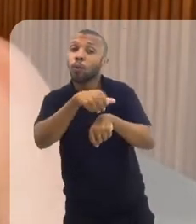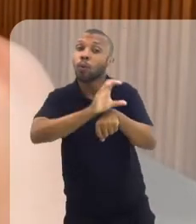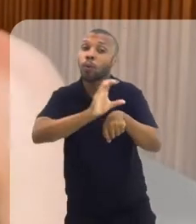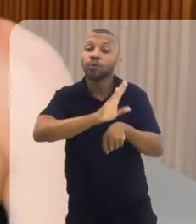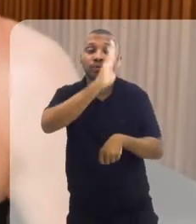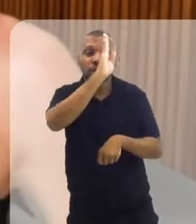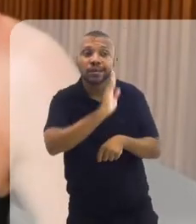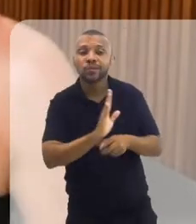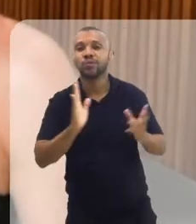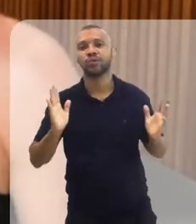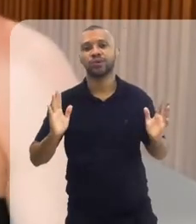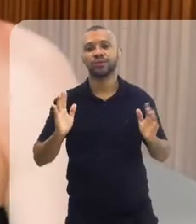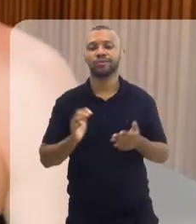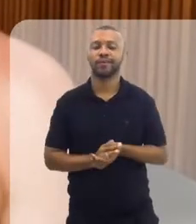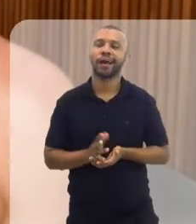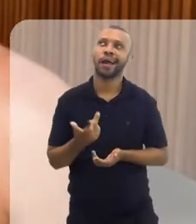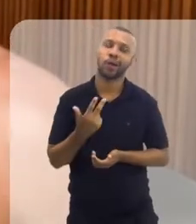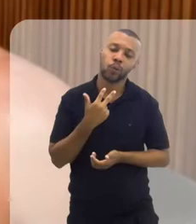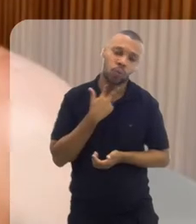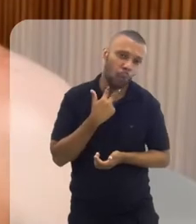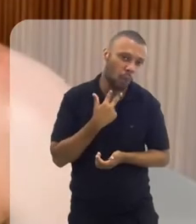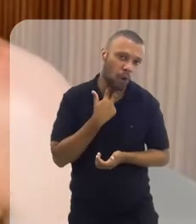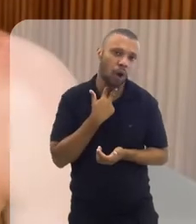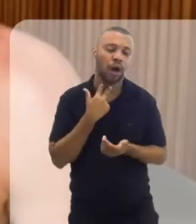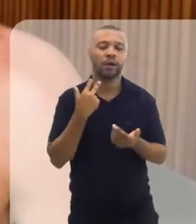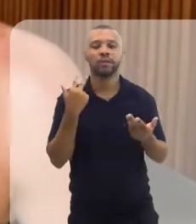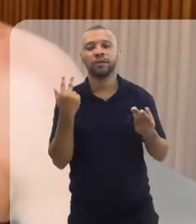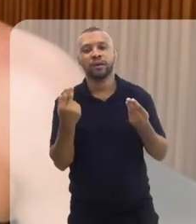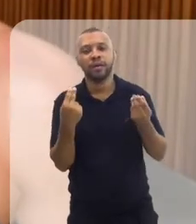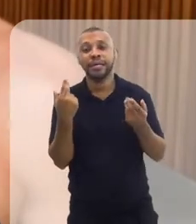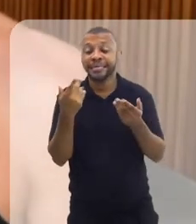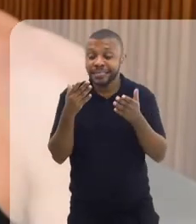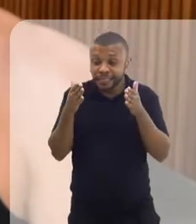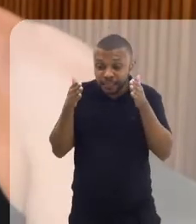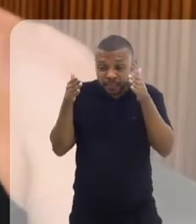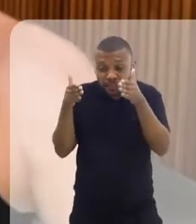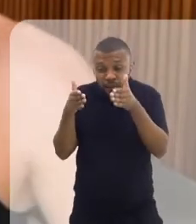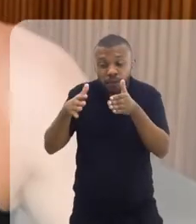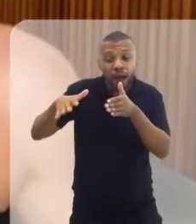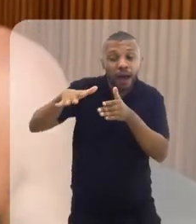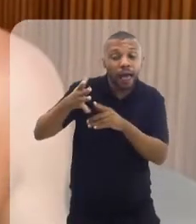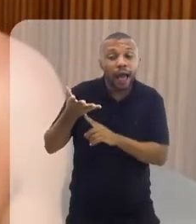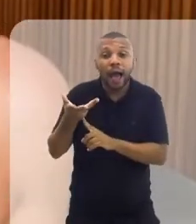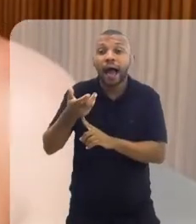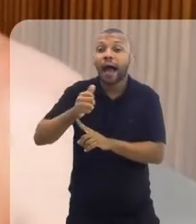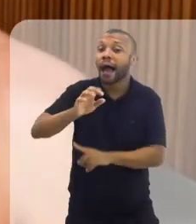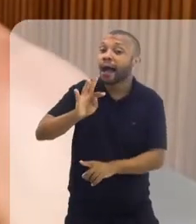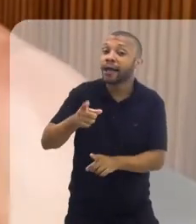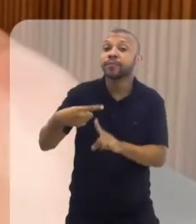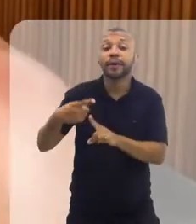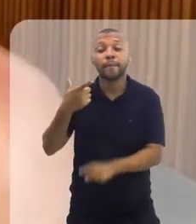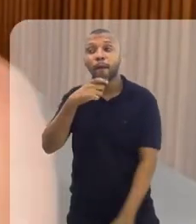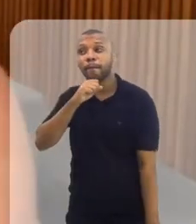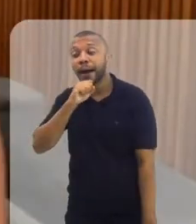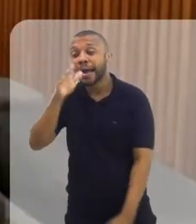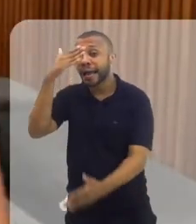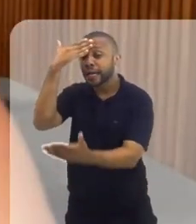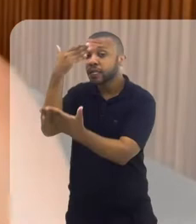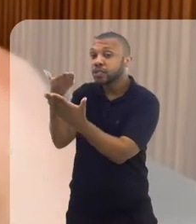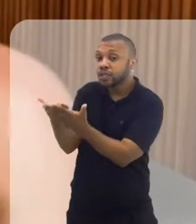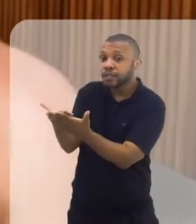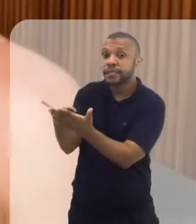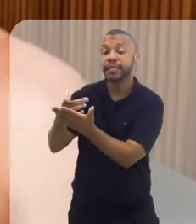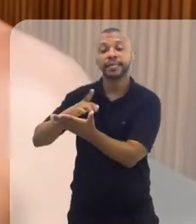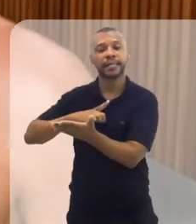curso que seja gratuito. Ah, eu não posso ir por esse lado muito artístico, meu pai acha, tem